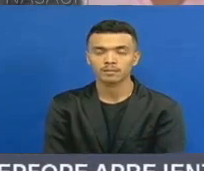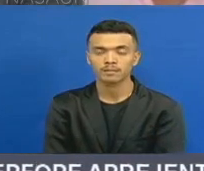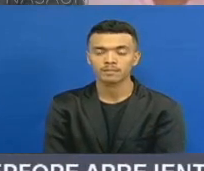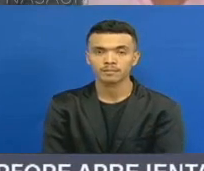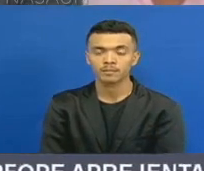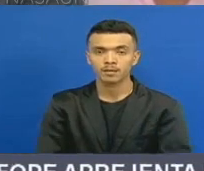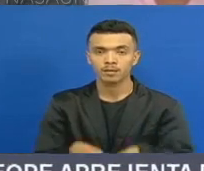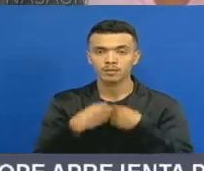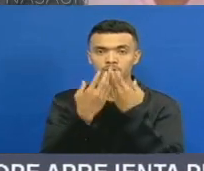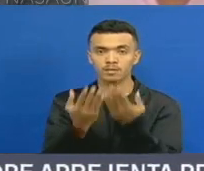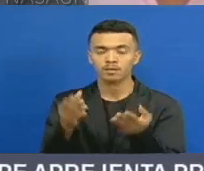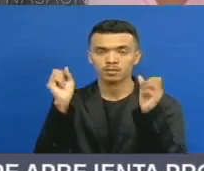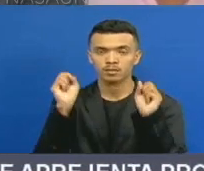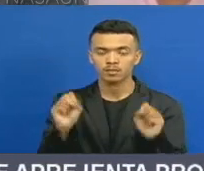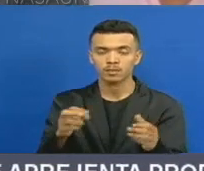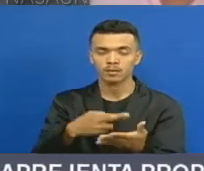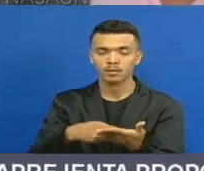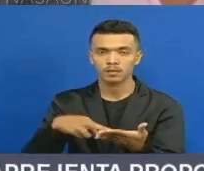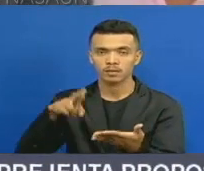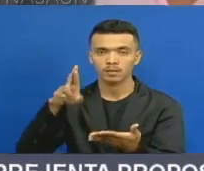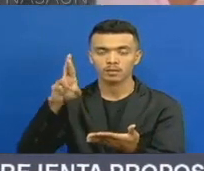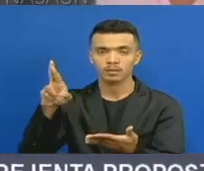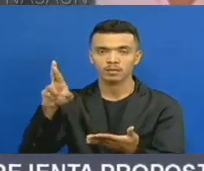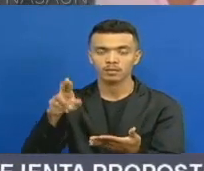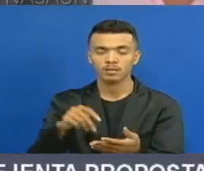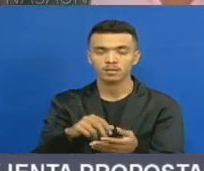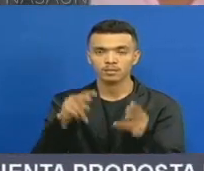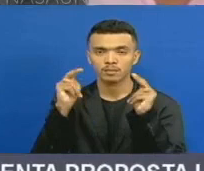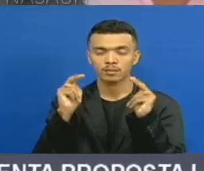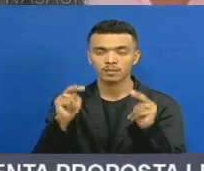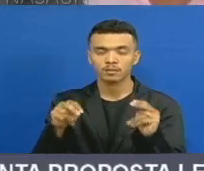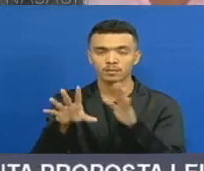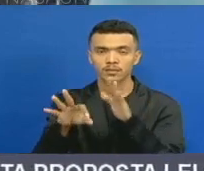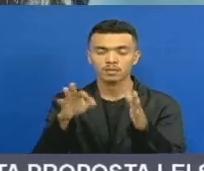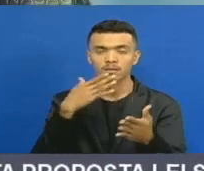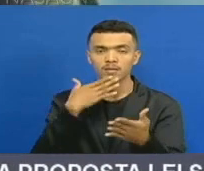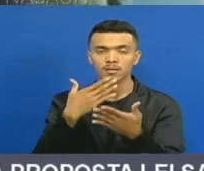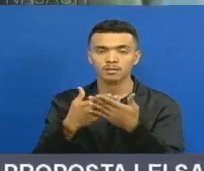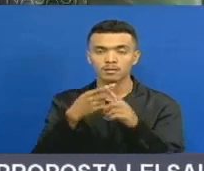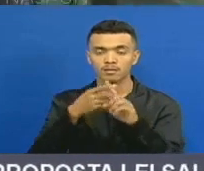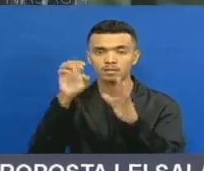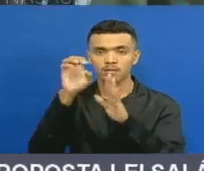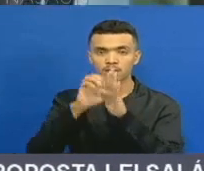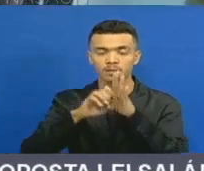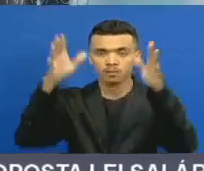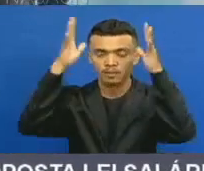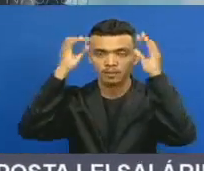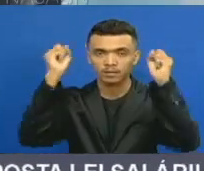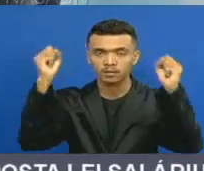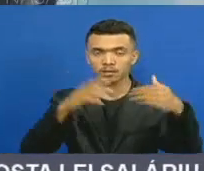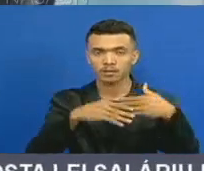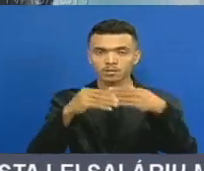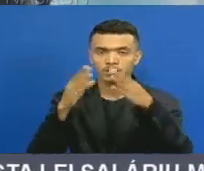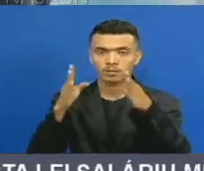ele resista. O Enrida tem que precisa também beneficiar de uma ausência no estado. Presidente da Autoridade Município